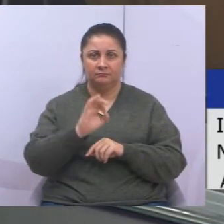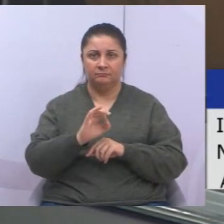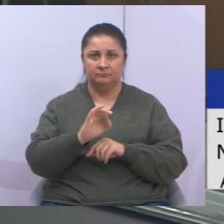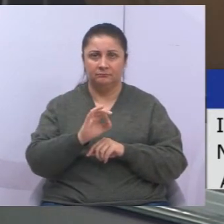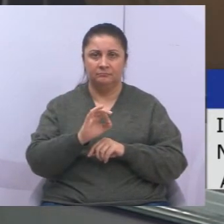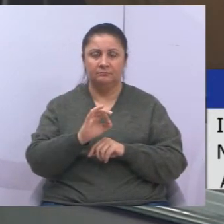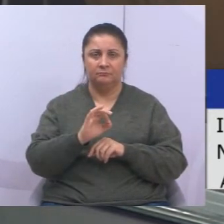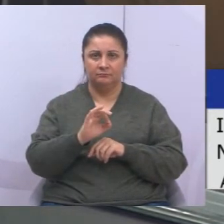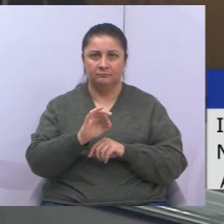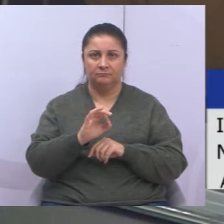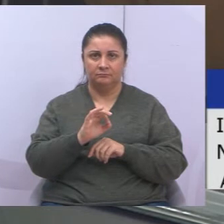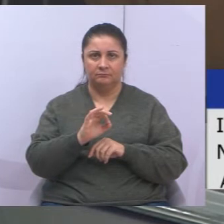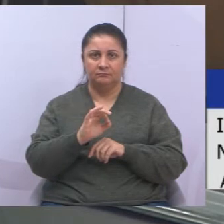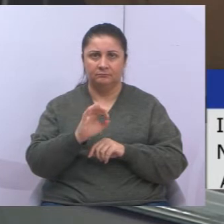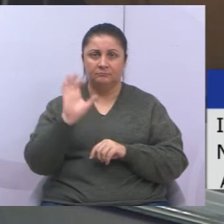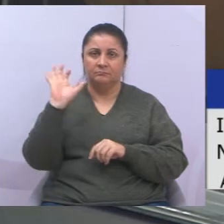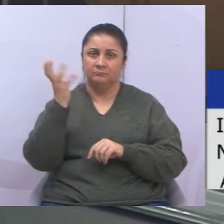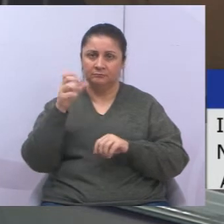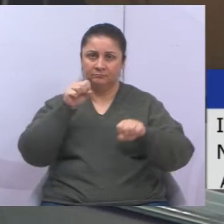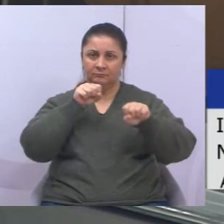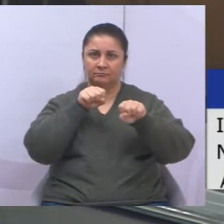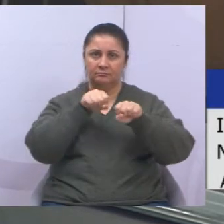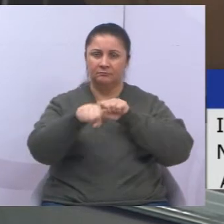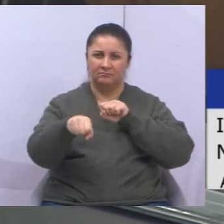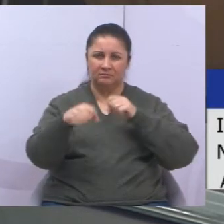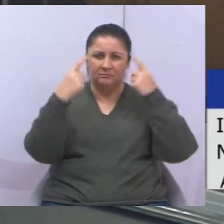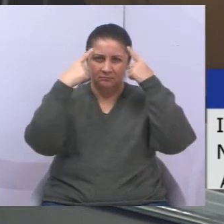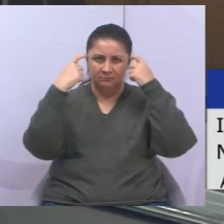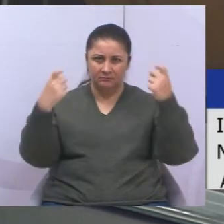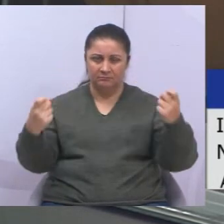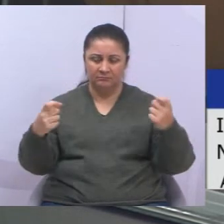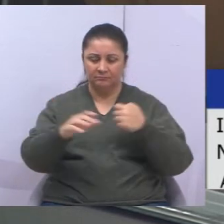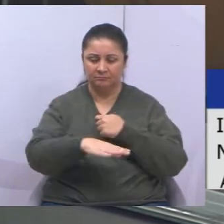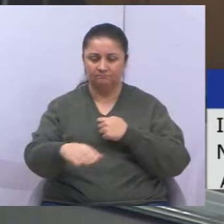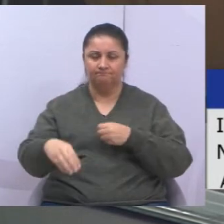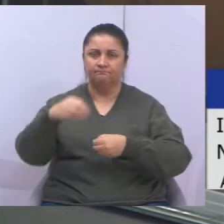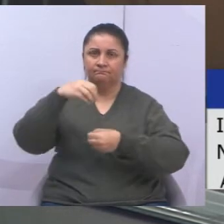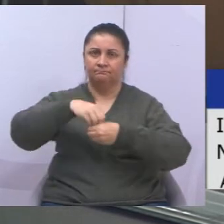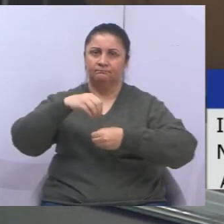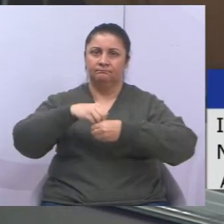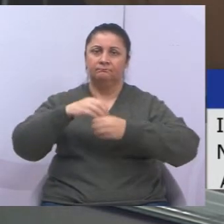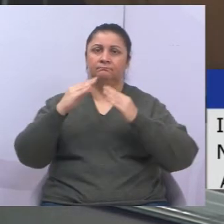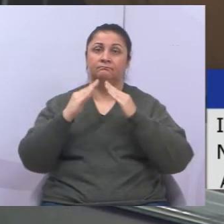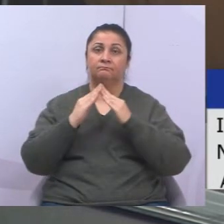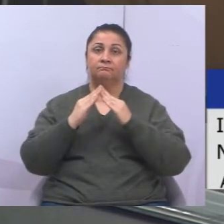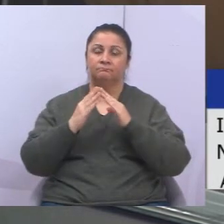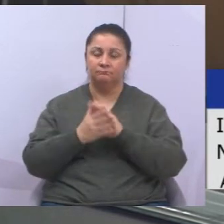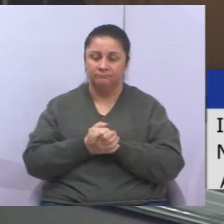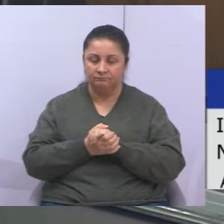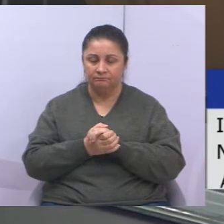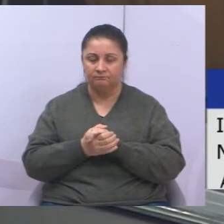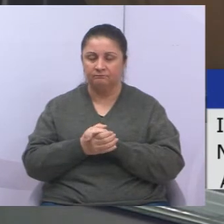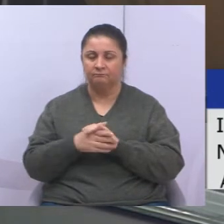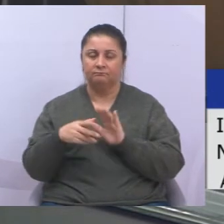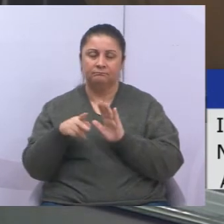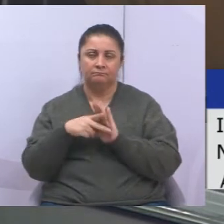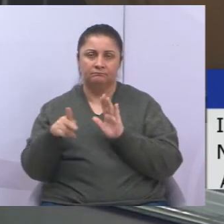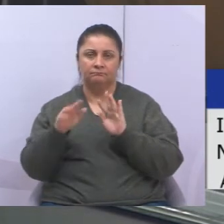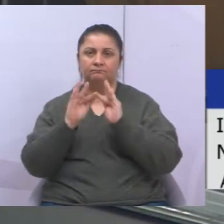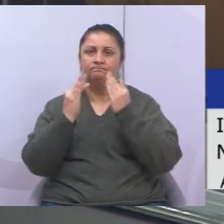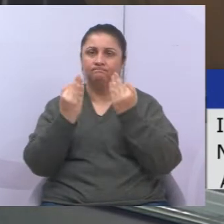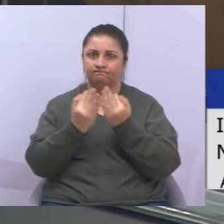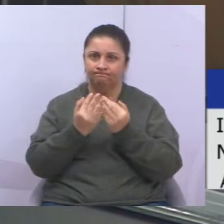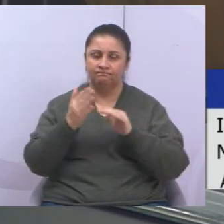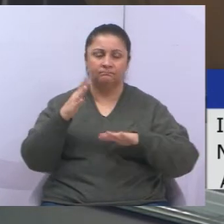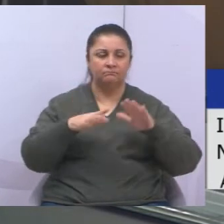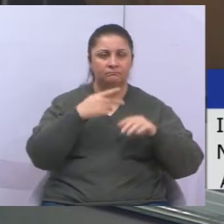75% dos casos de estupros de crianças está dentro da própria casa. São parentes. Pode